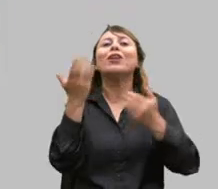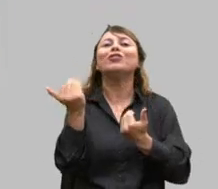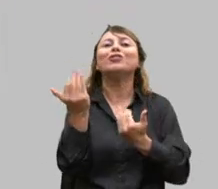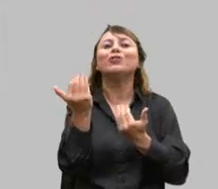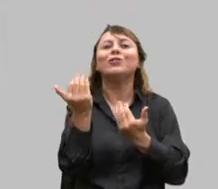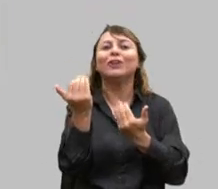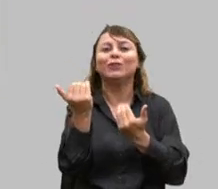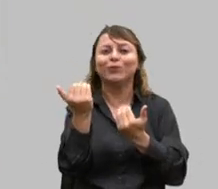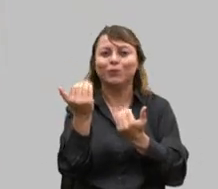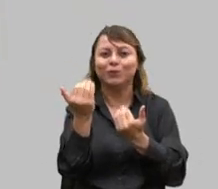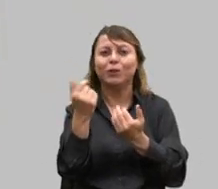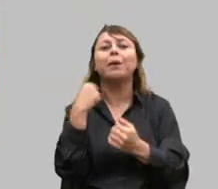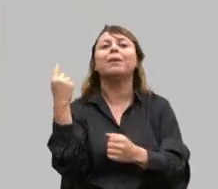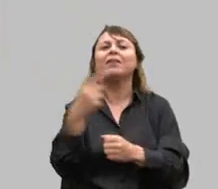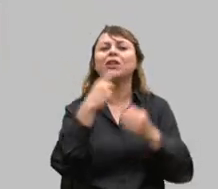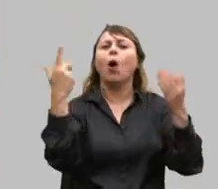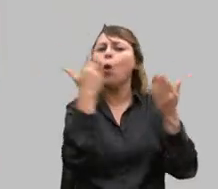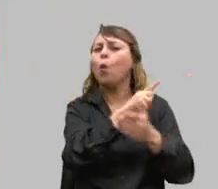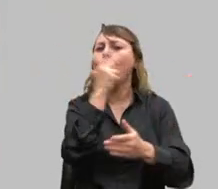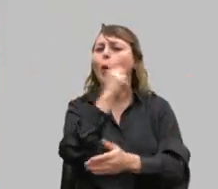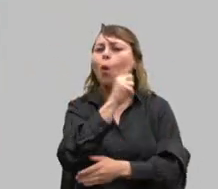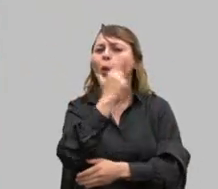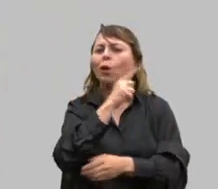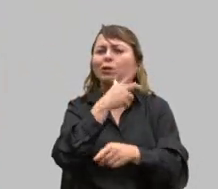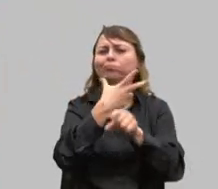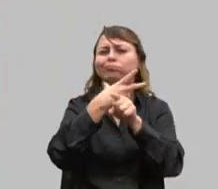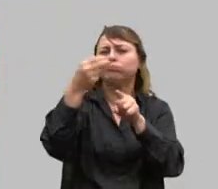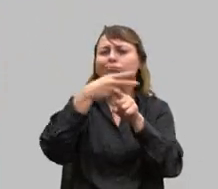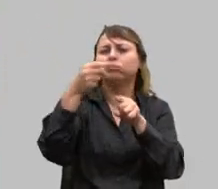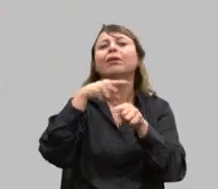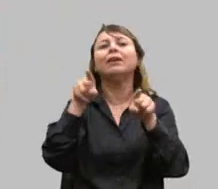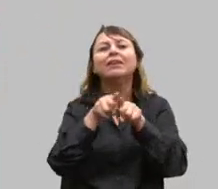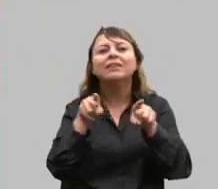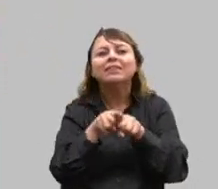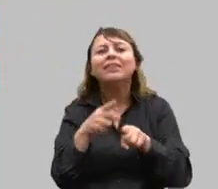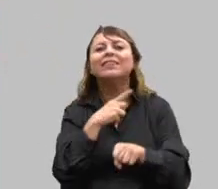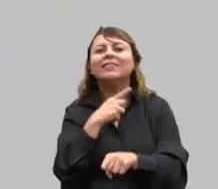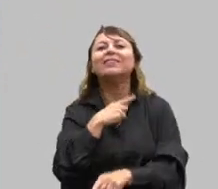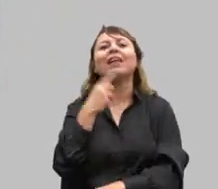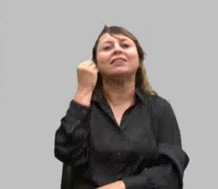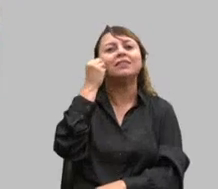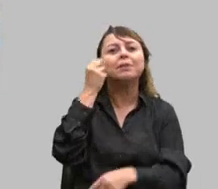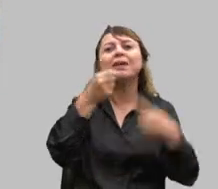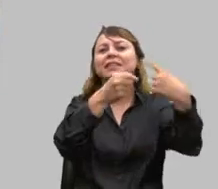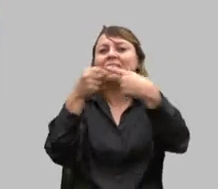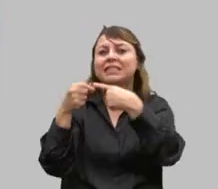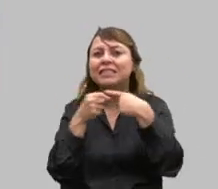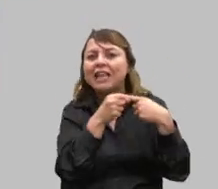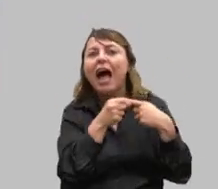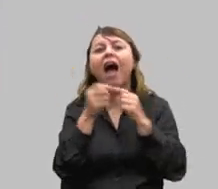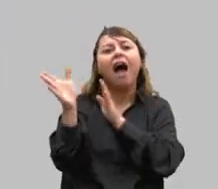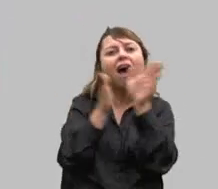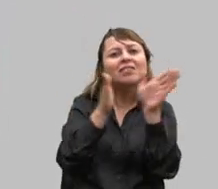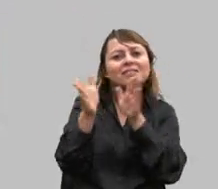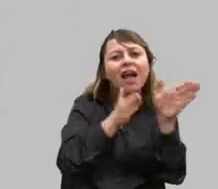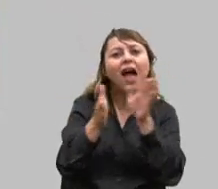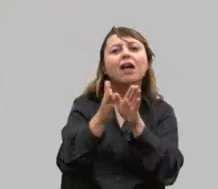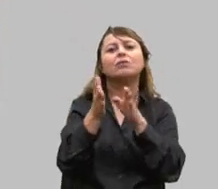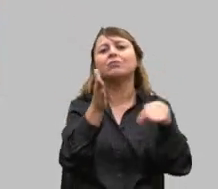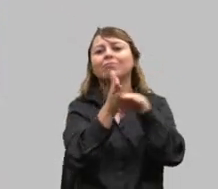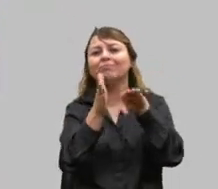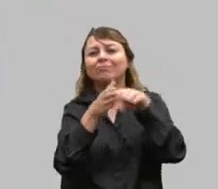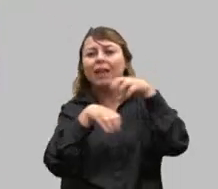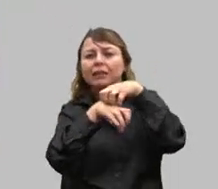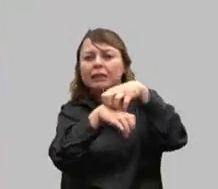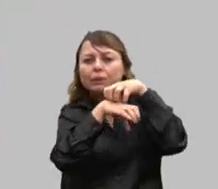pra gente fazer A Conquista dos direitos que a gente ainda tem de pertencimento à cidade de acesso ao transporte público de